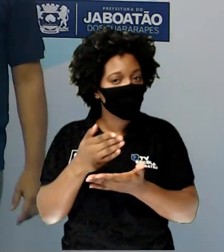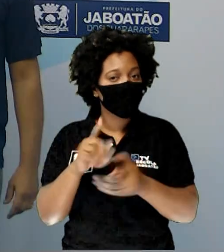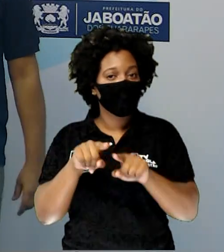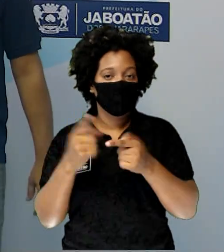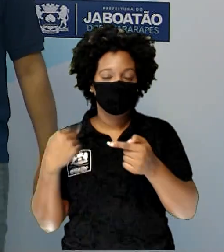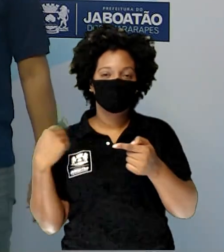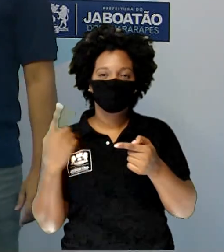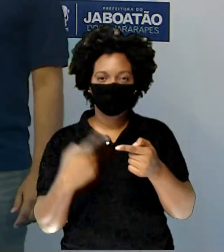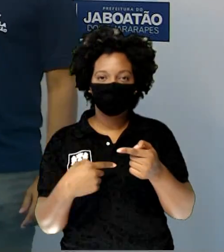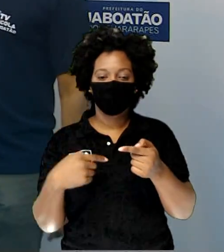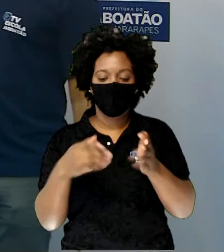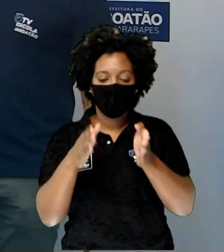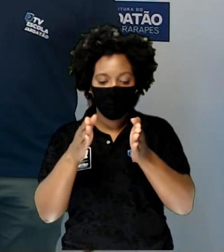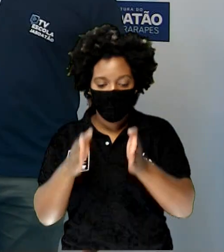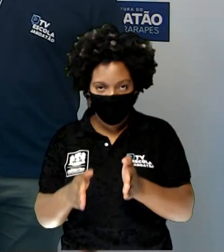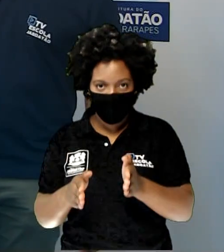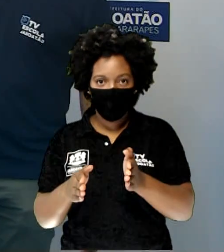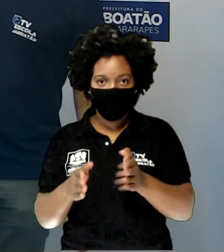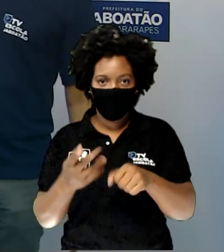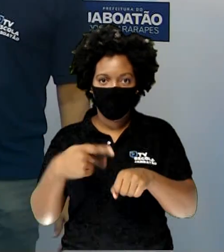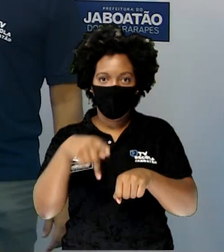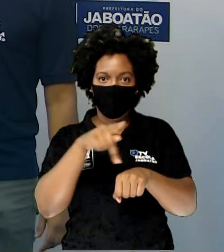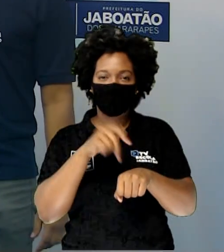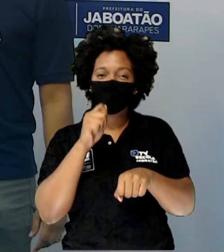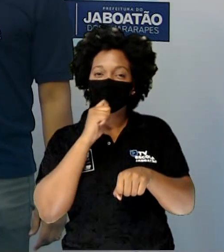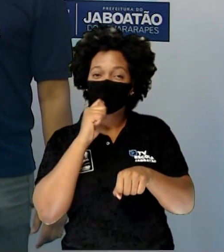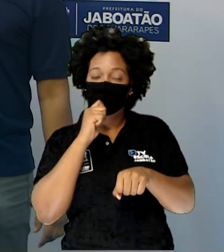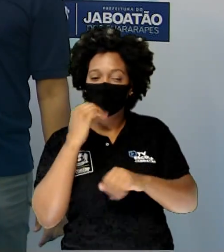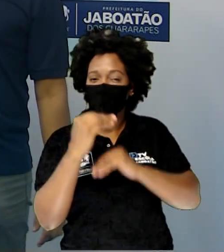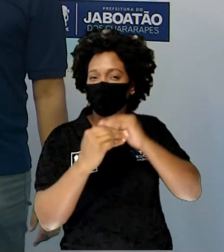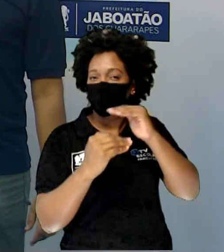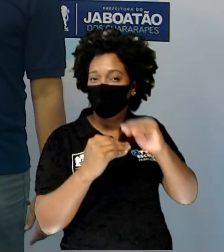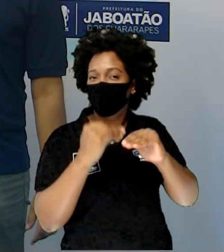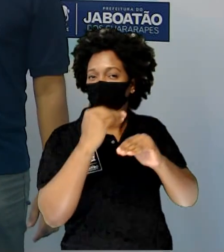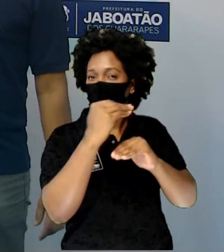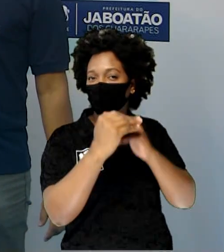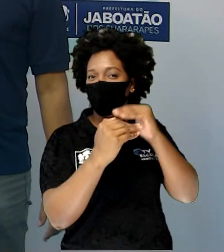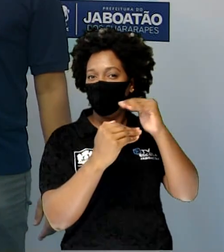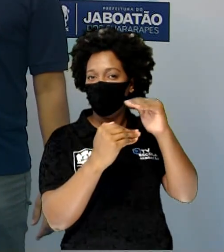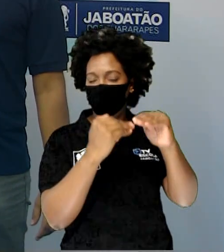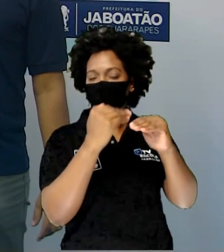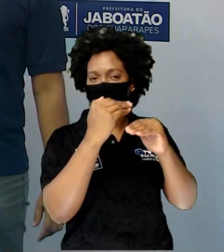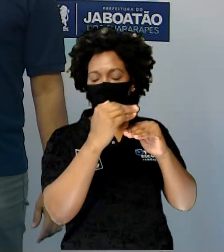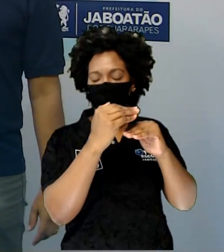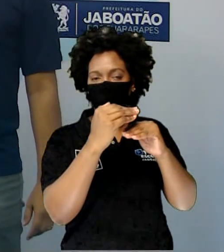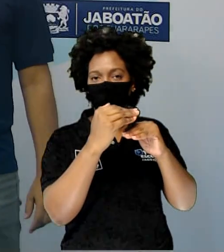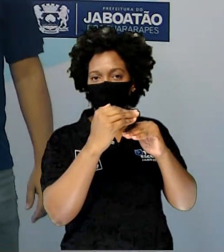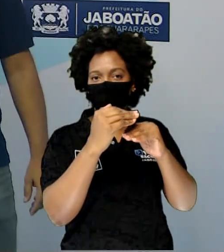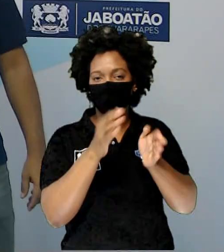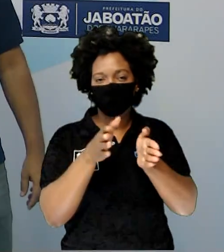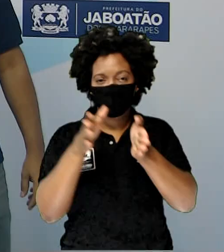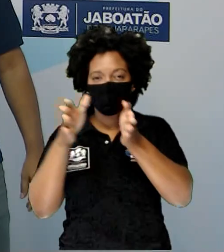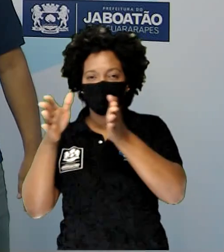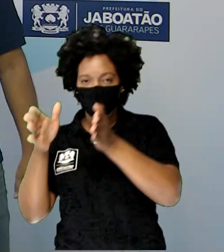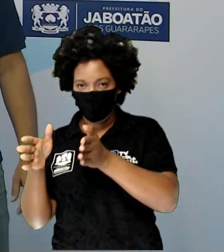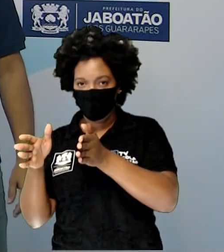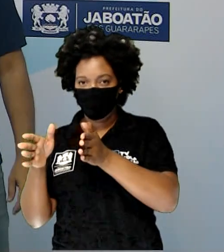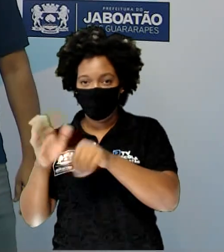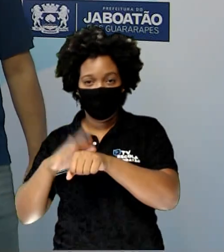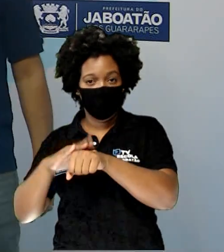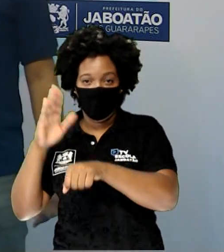nós estamos na classificação de países em desenvolvimento, ou seja, nós vamos ter muito mais aspectos desse lado de cá do que do lado de